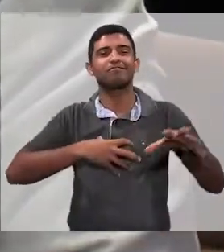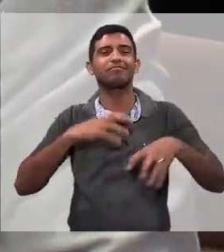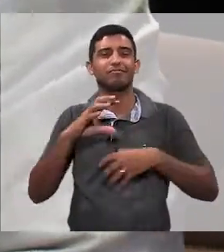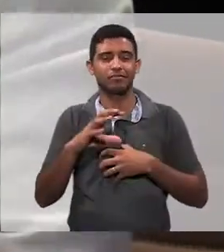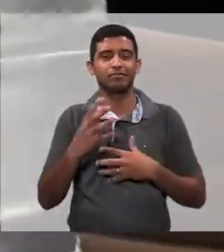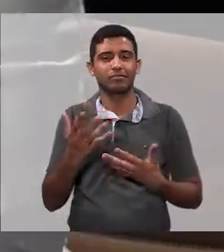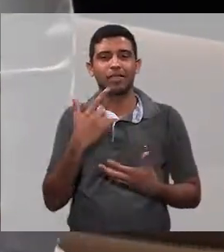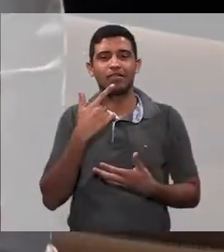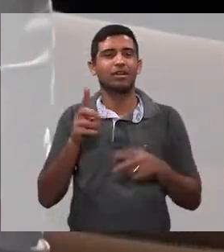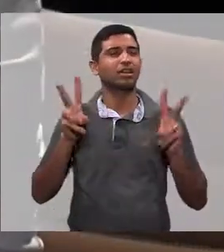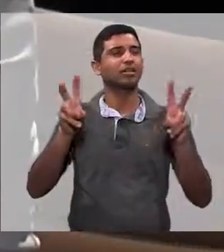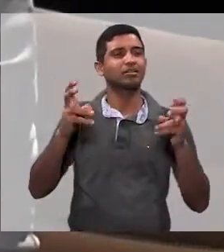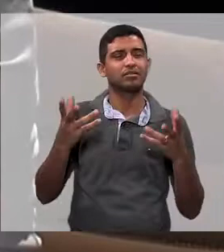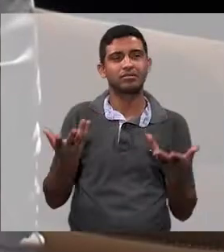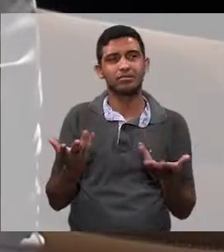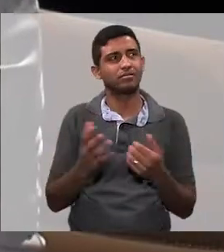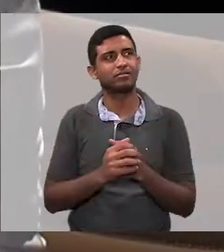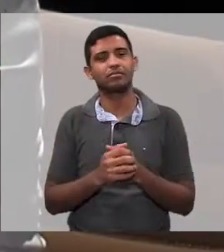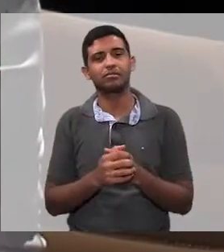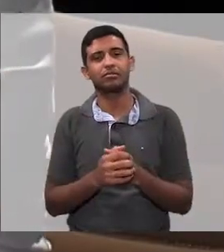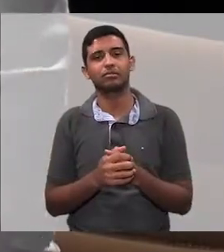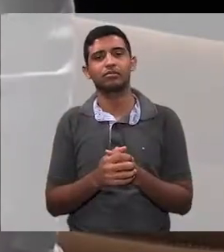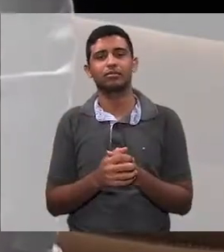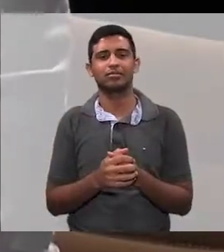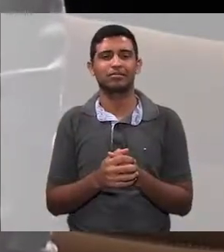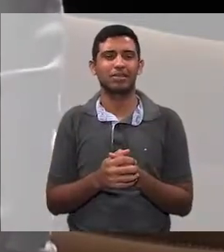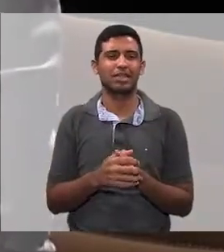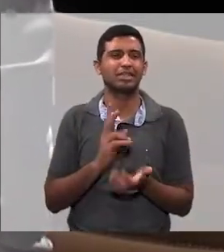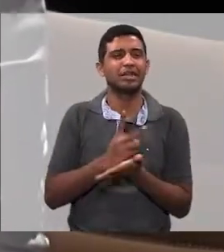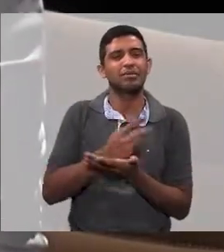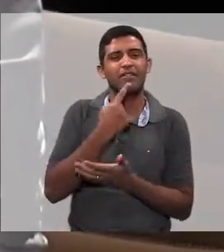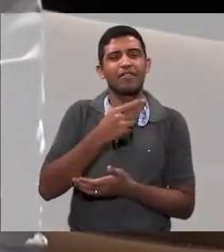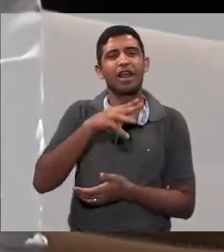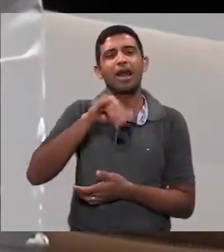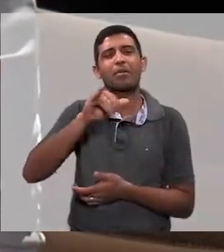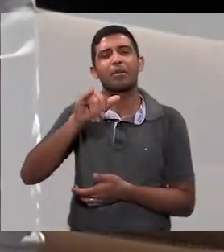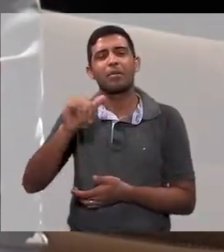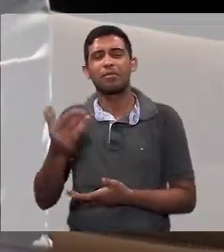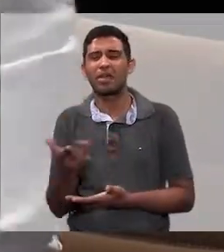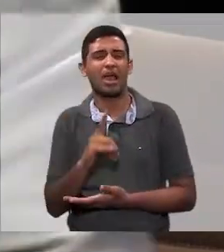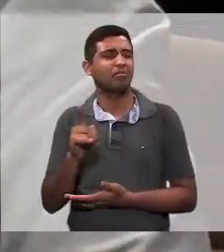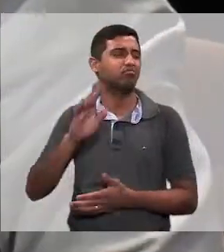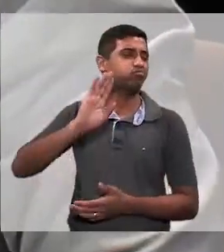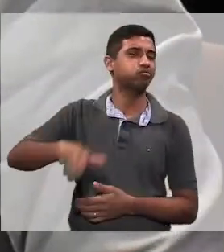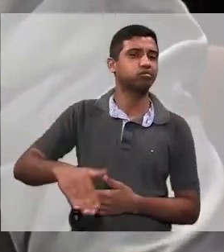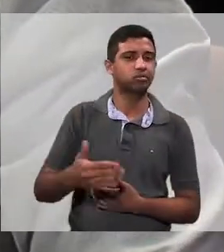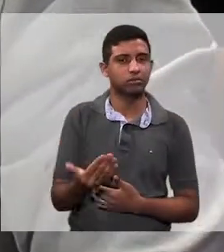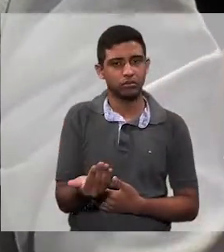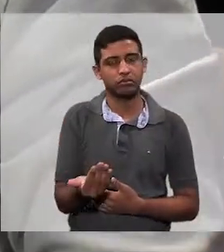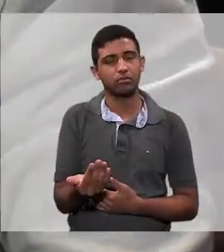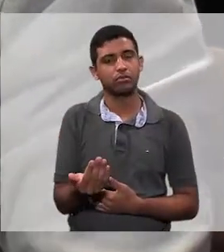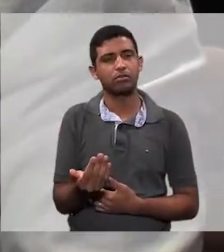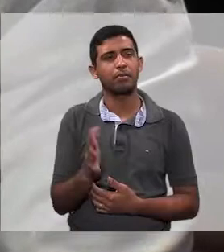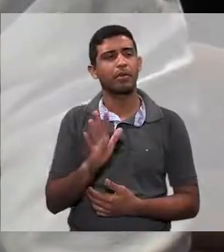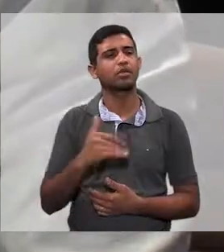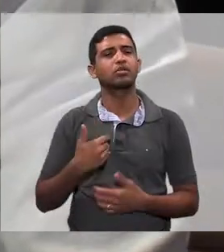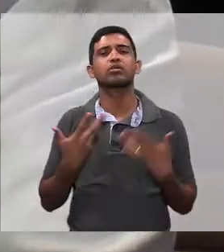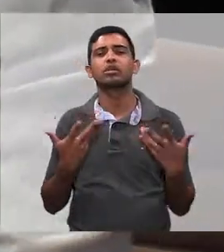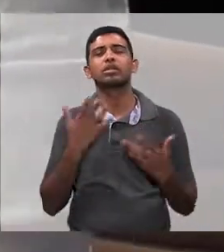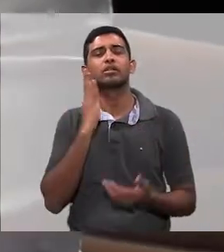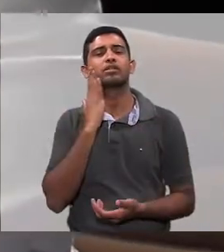se fala nesse assunto, é mimimi, é vitimismo. E aí eu queria